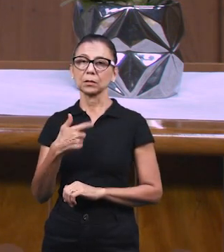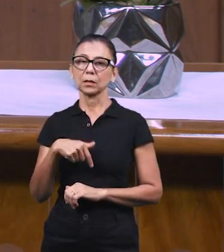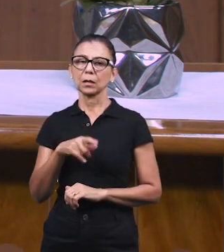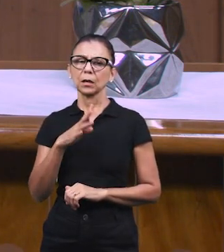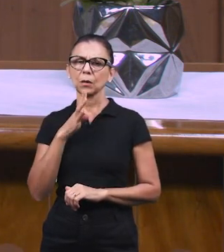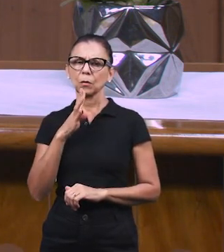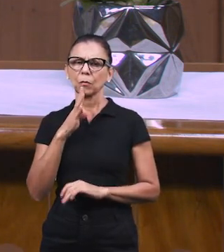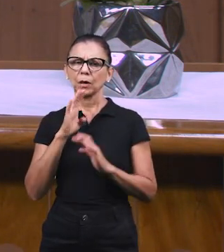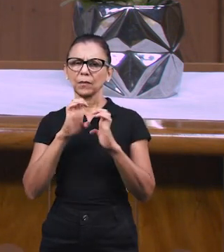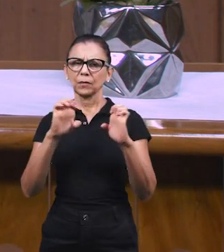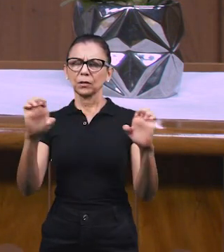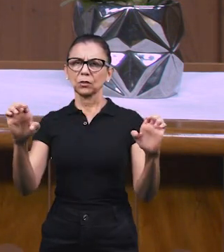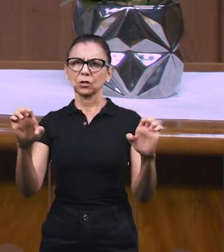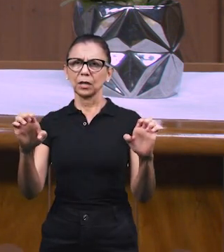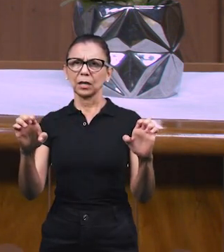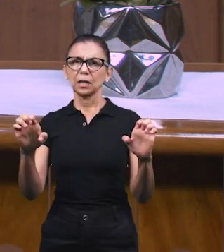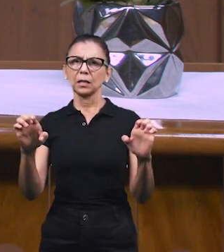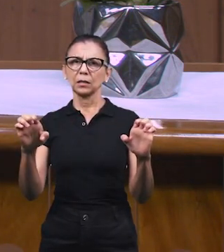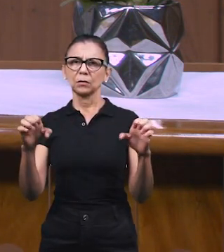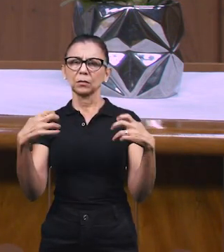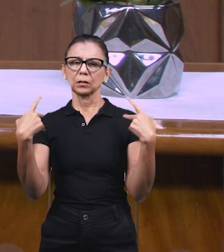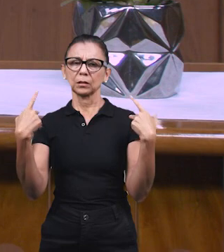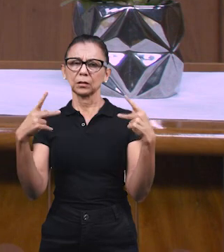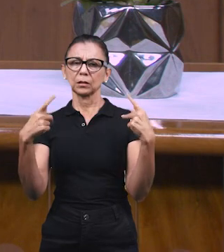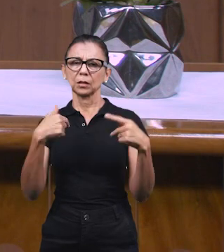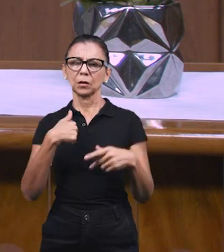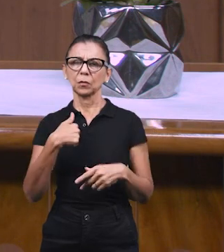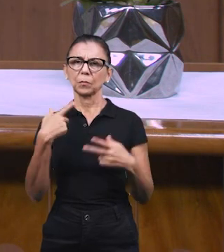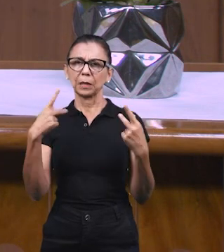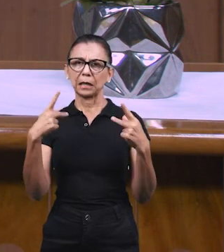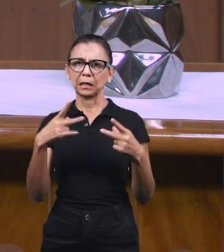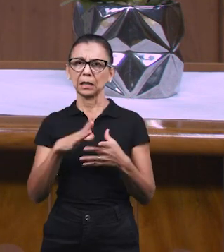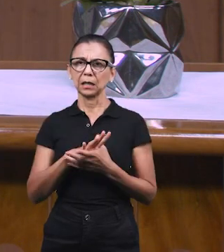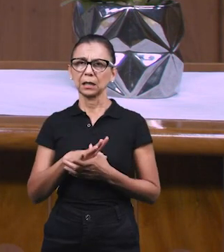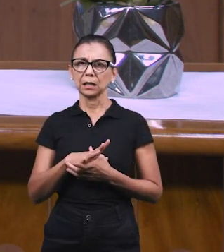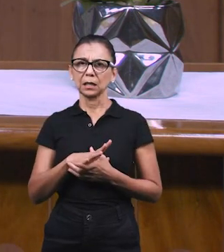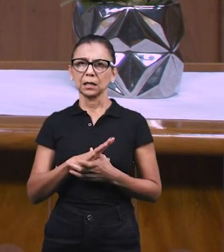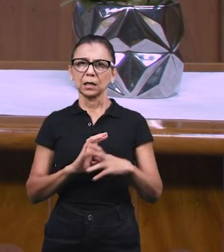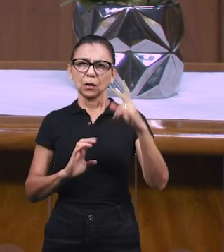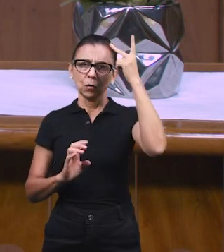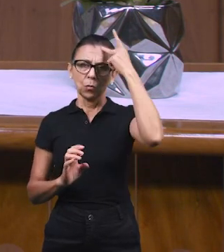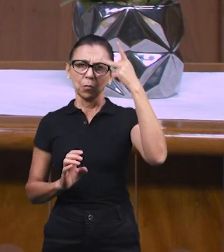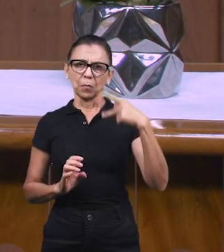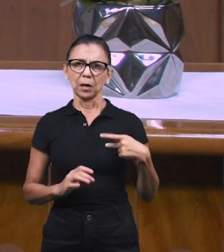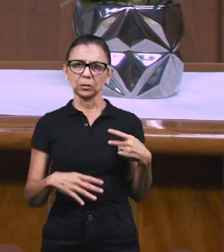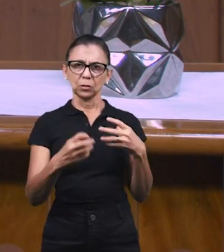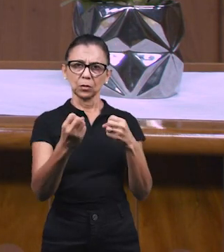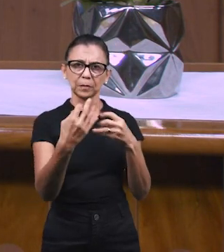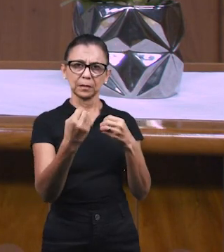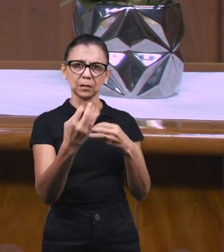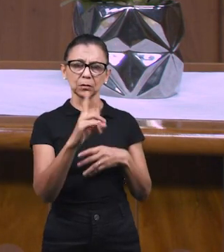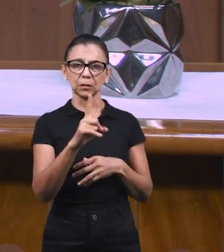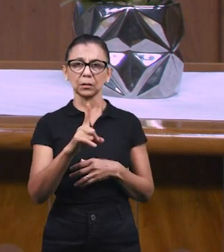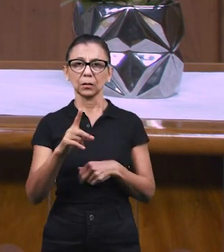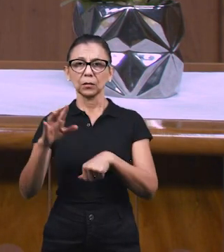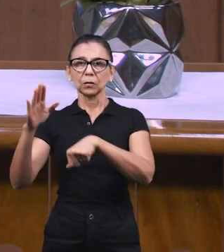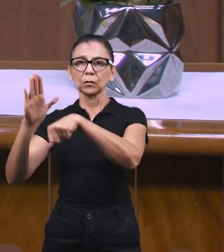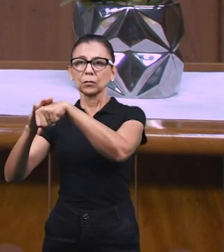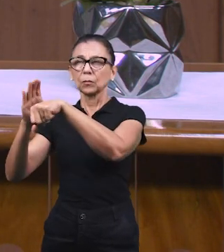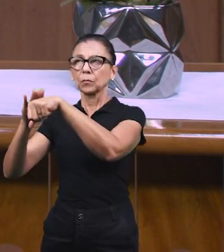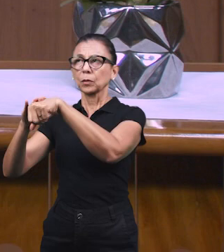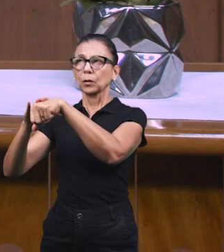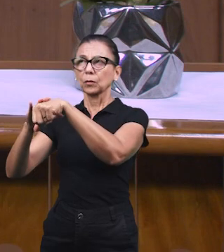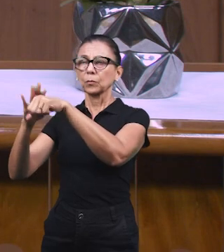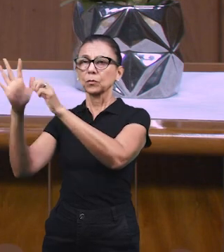evangelho que ele pregou, né? O evangelho que eu preguei, ele diz, eu não aprendi de homem algum, mas ele aprendeu do Senhor.